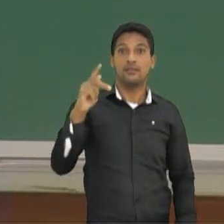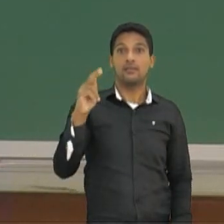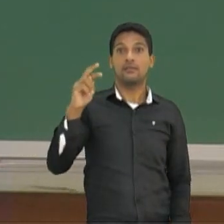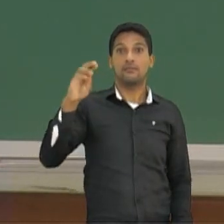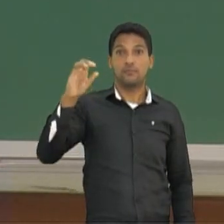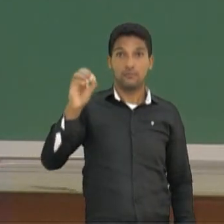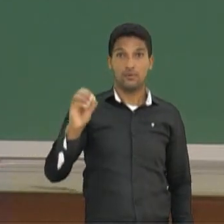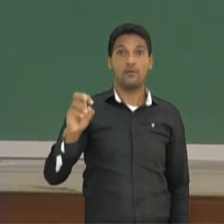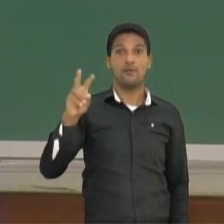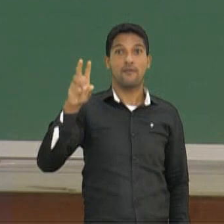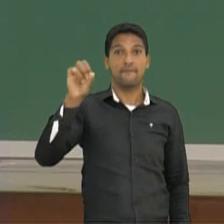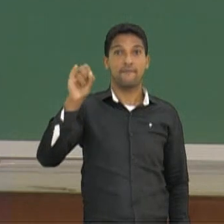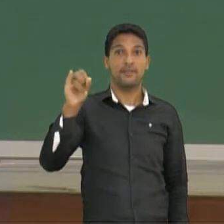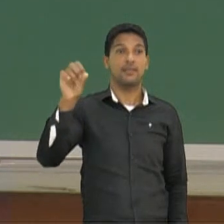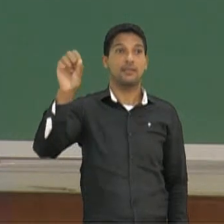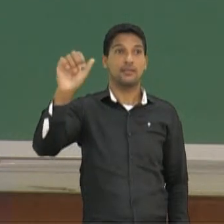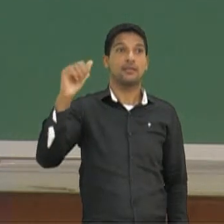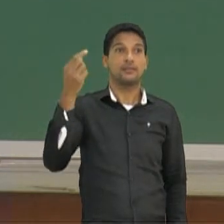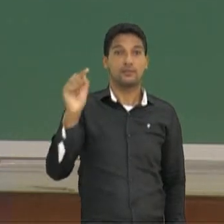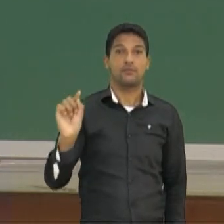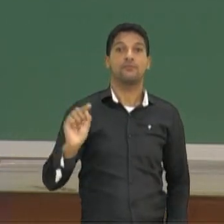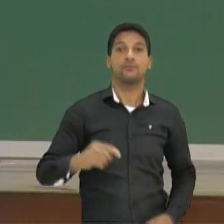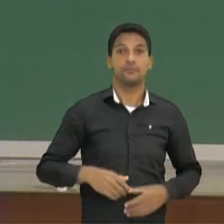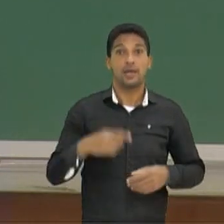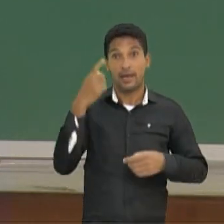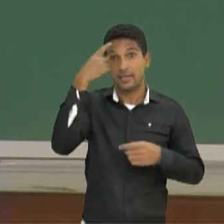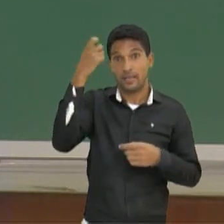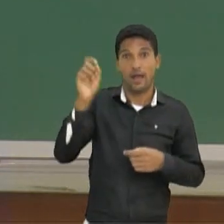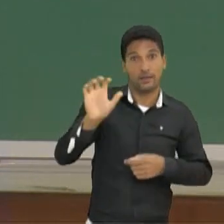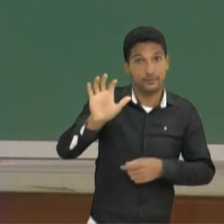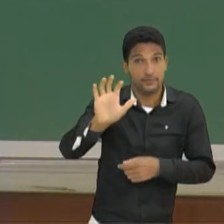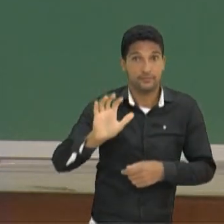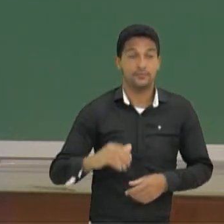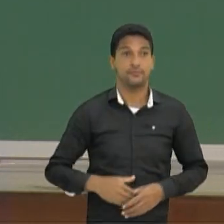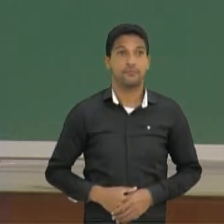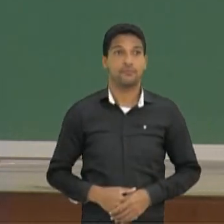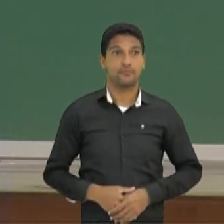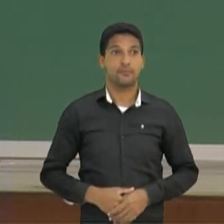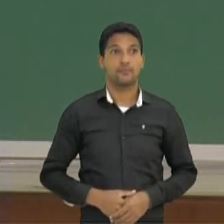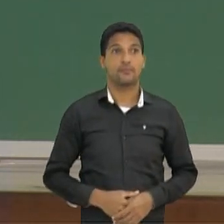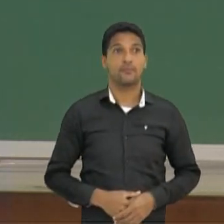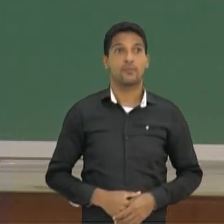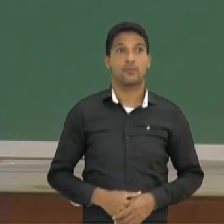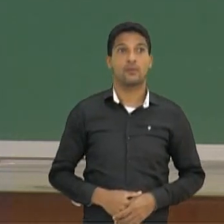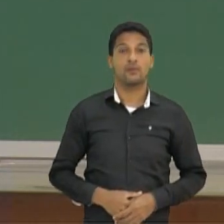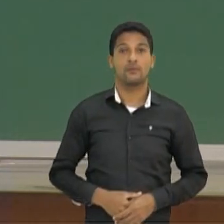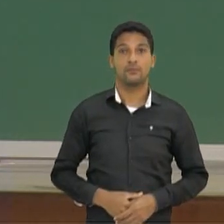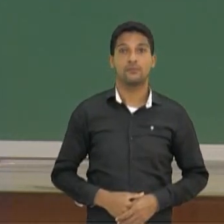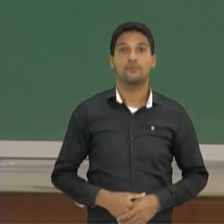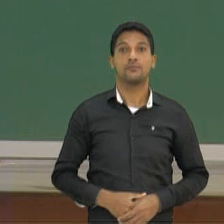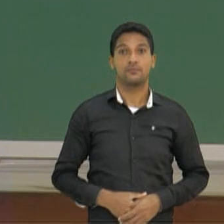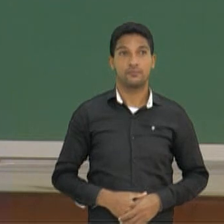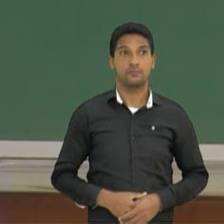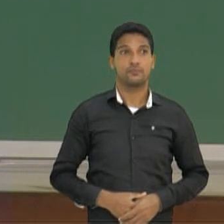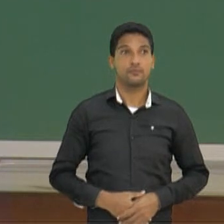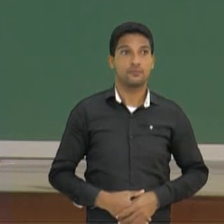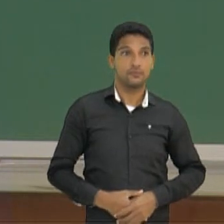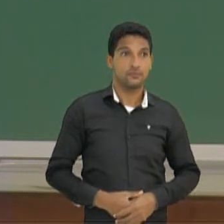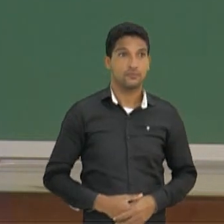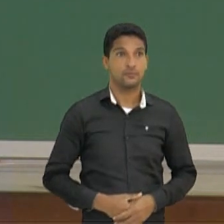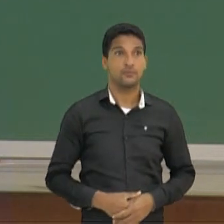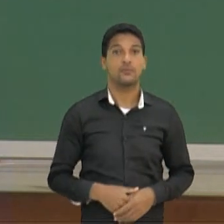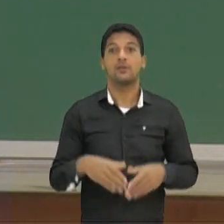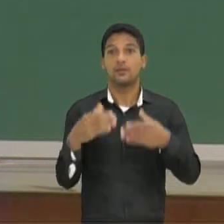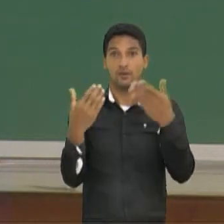estímulo, realiza aquele ato de improviso. Então, a ideia é justamente essa, faz jus ao nome, né, improviso. Então,